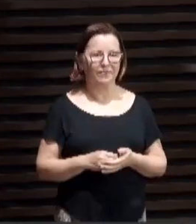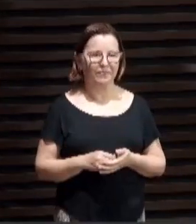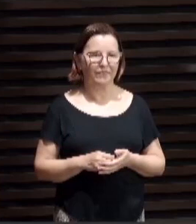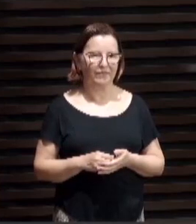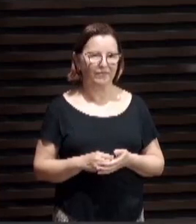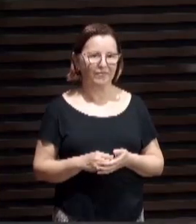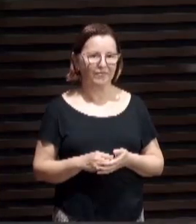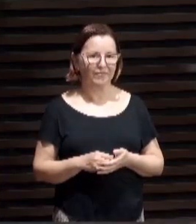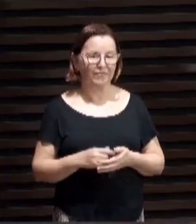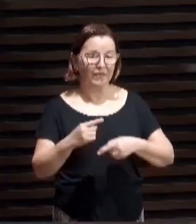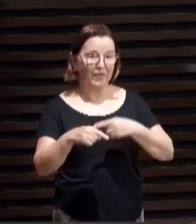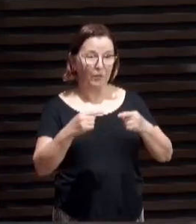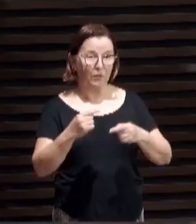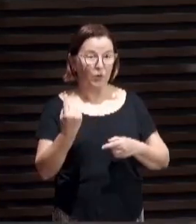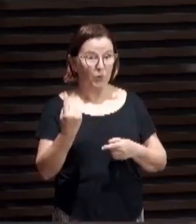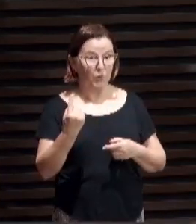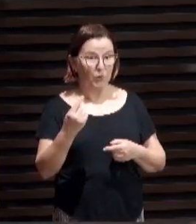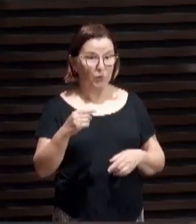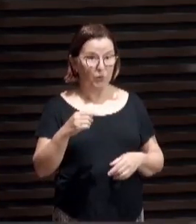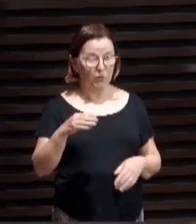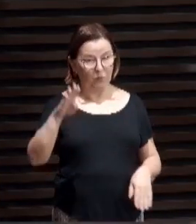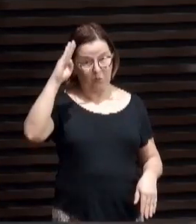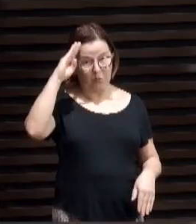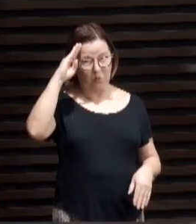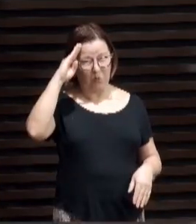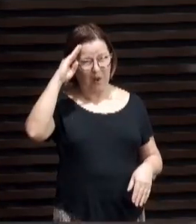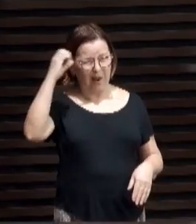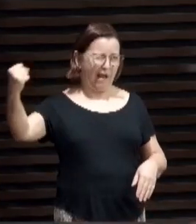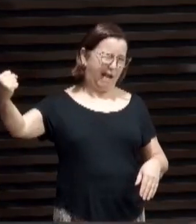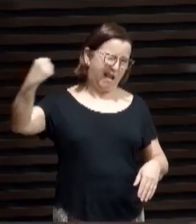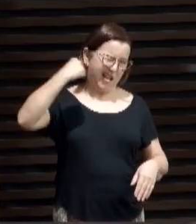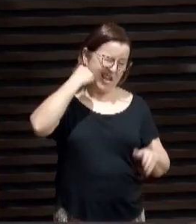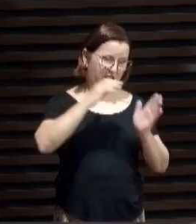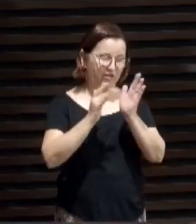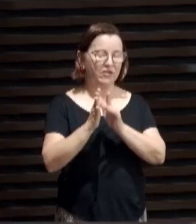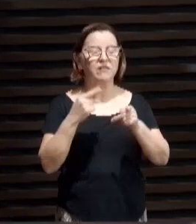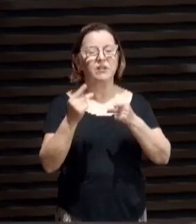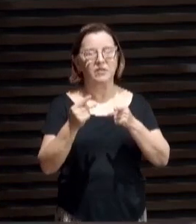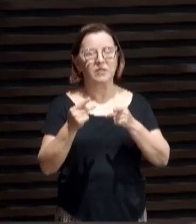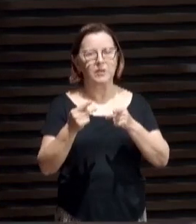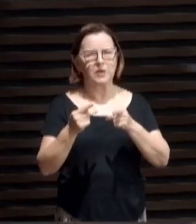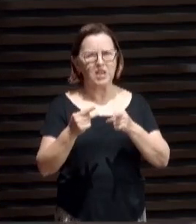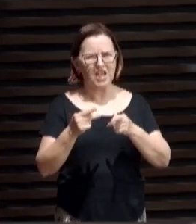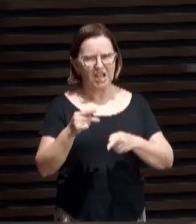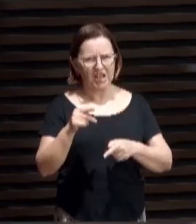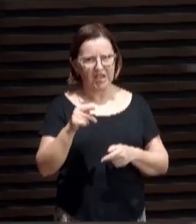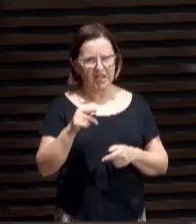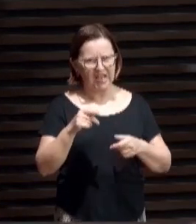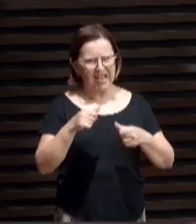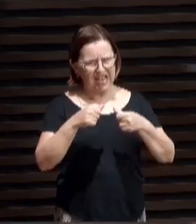Dizendo ele isto, um dos guardas que ali estavam deu uma bofetada em Jesus, dizendo: é assim que falas ao